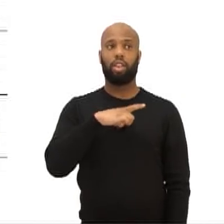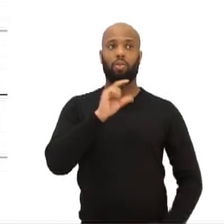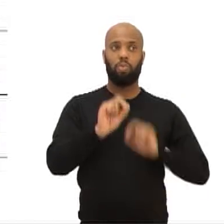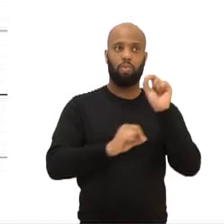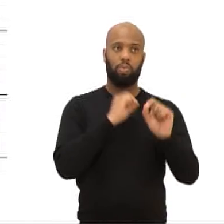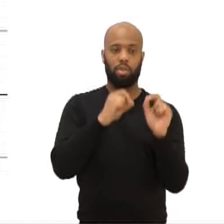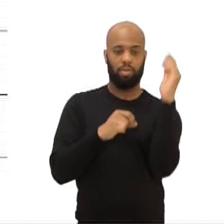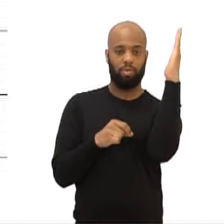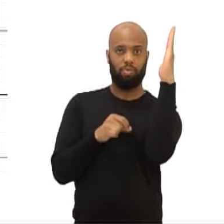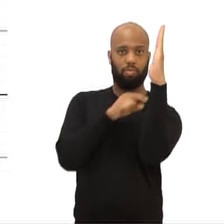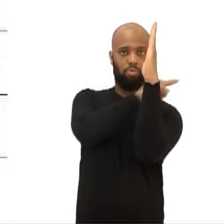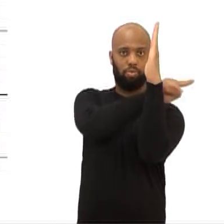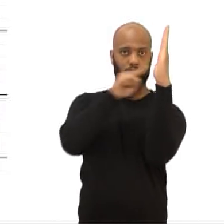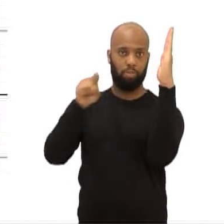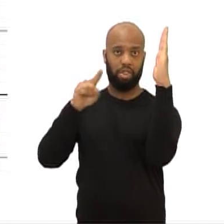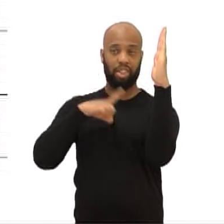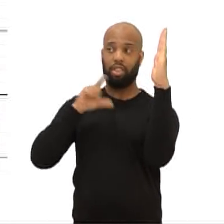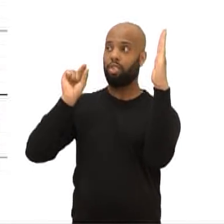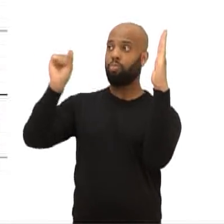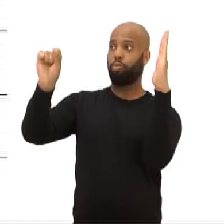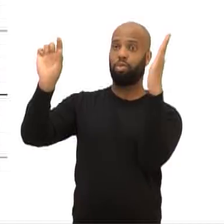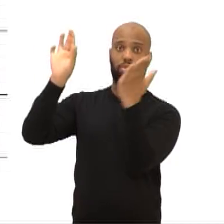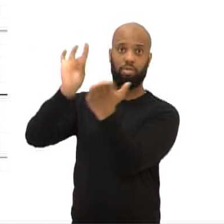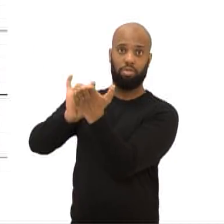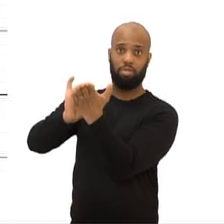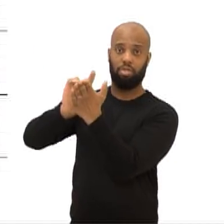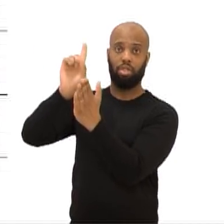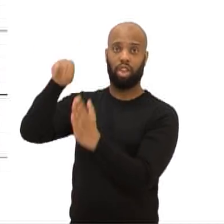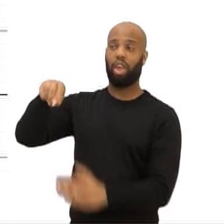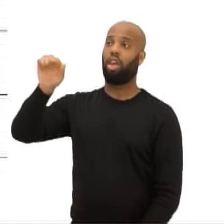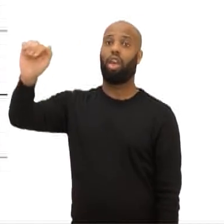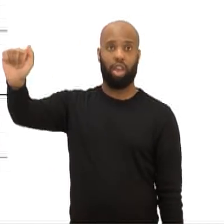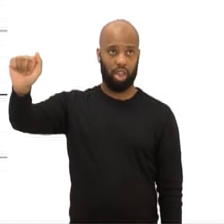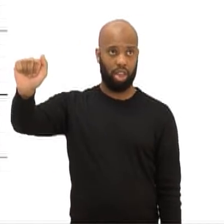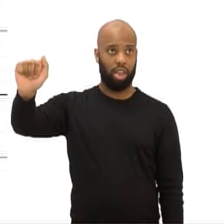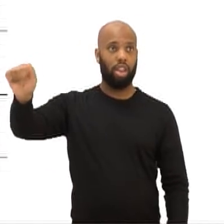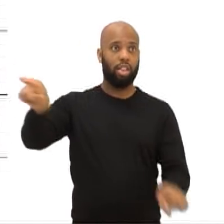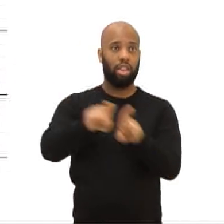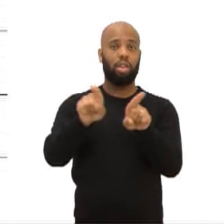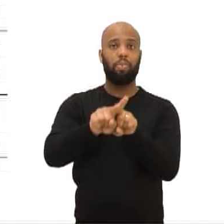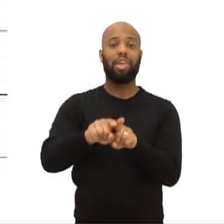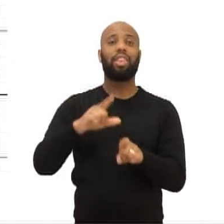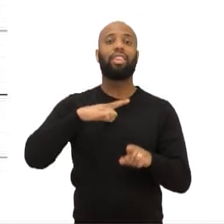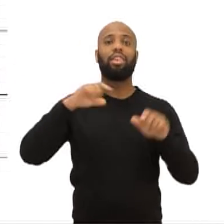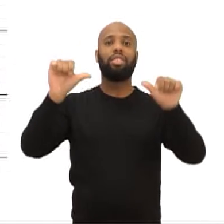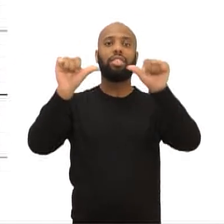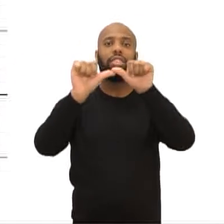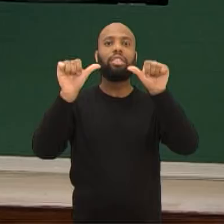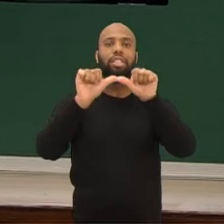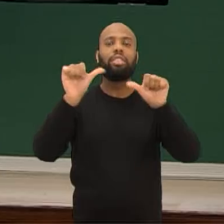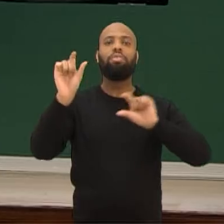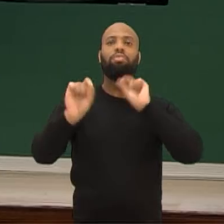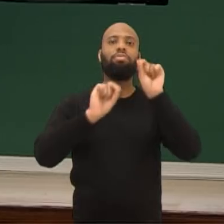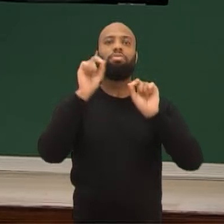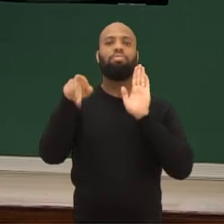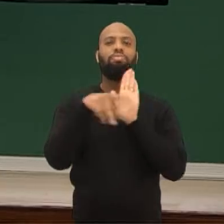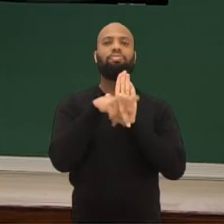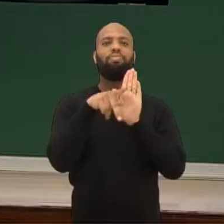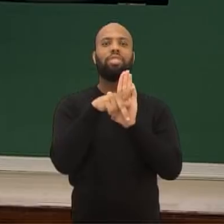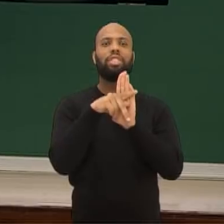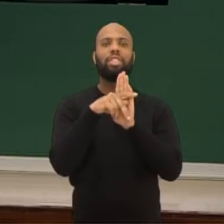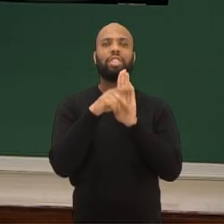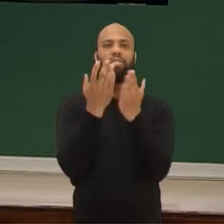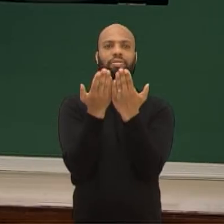quadrante com o ponto de origem, que é o ponto A, e a sua reflexão em relação